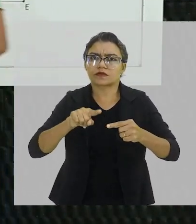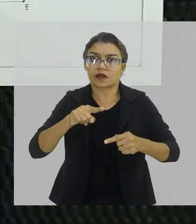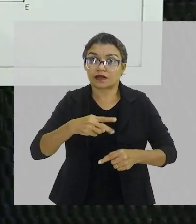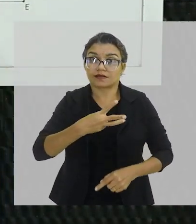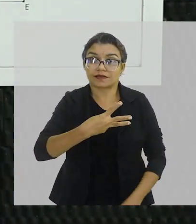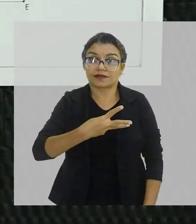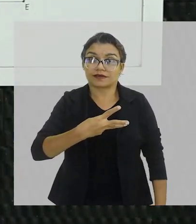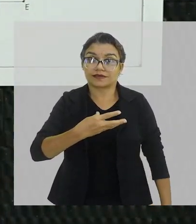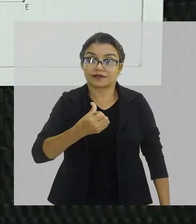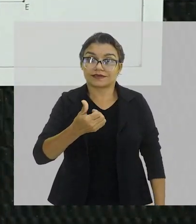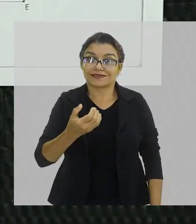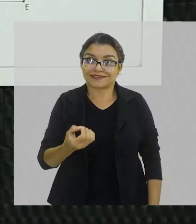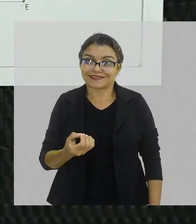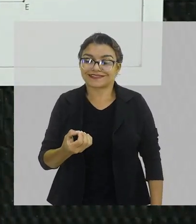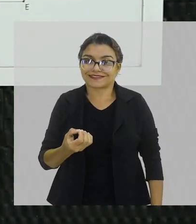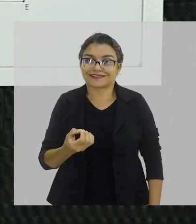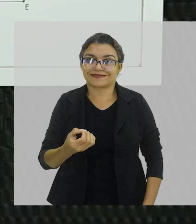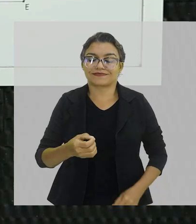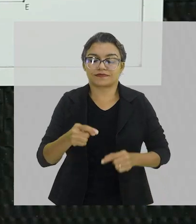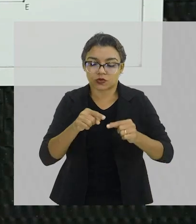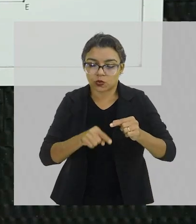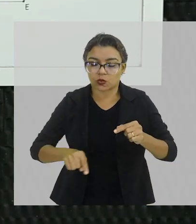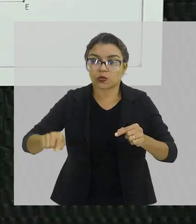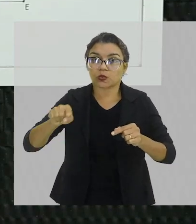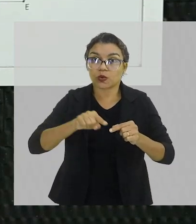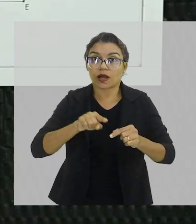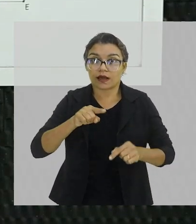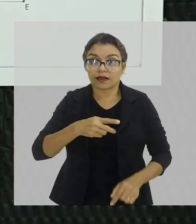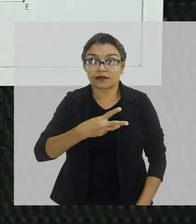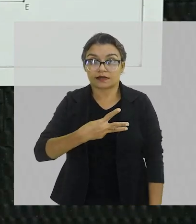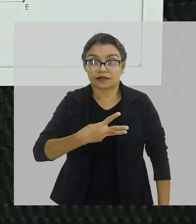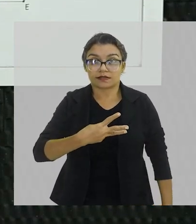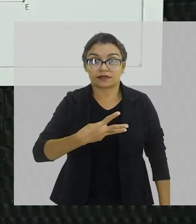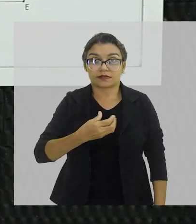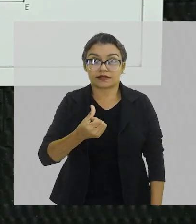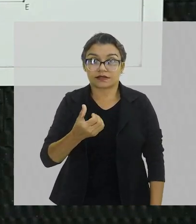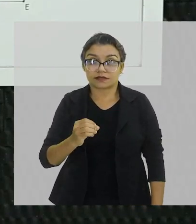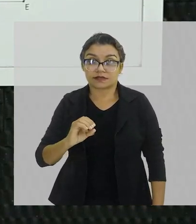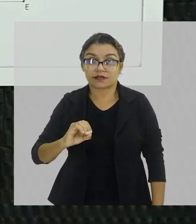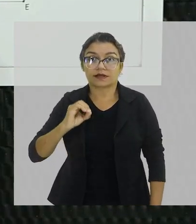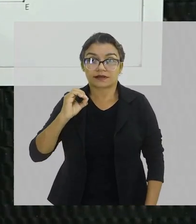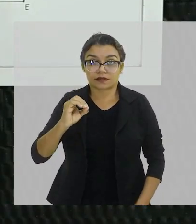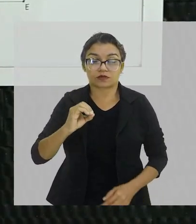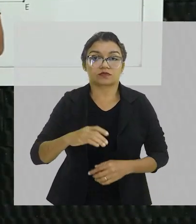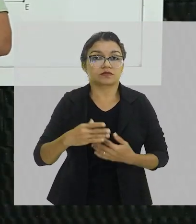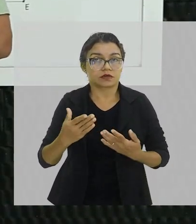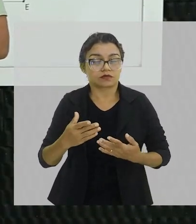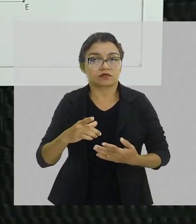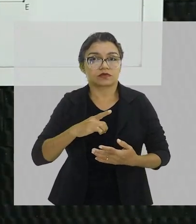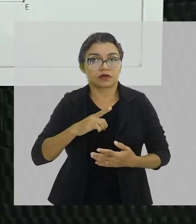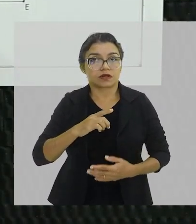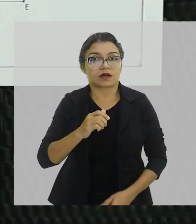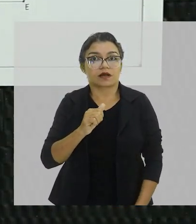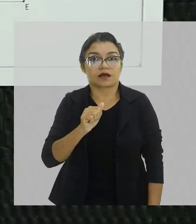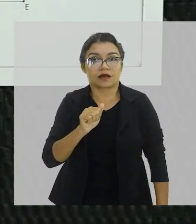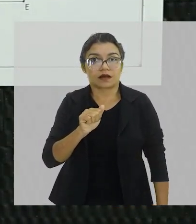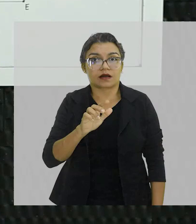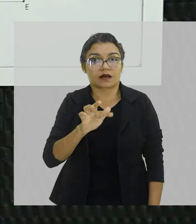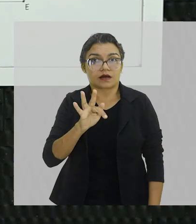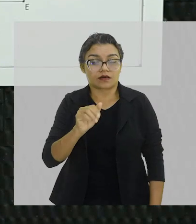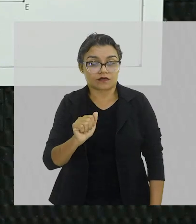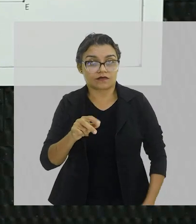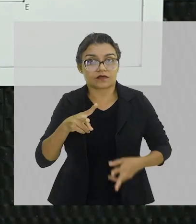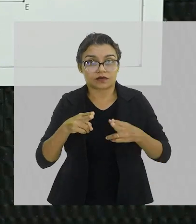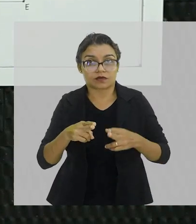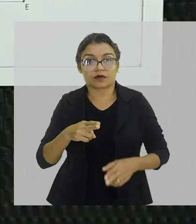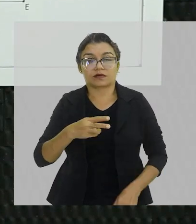360. Então, 3 alfa é igual a 360 graus. Aí você tem que alfa, né, vai ser